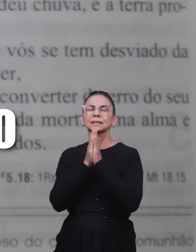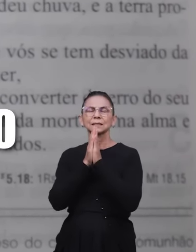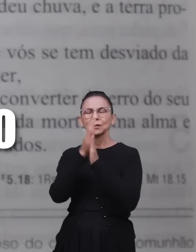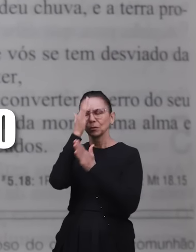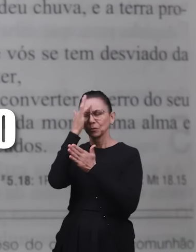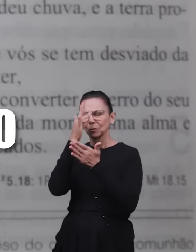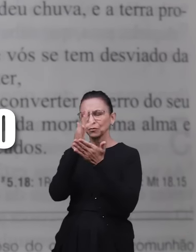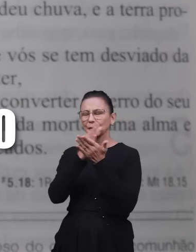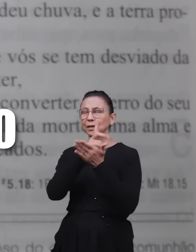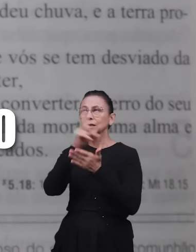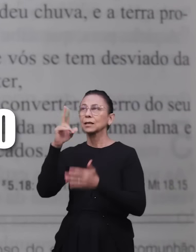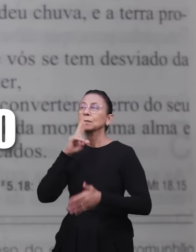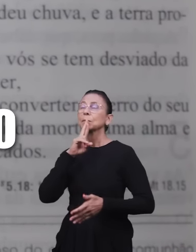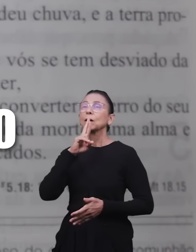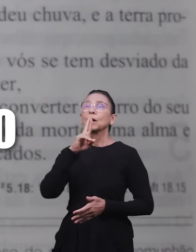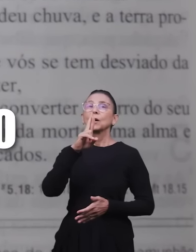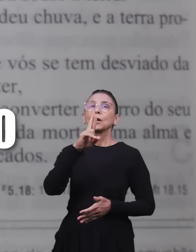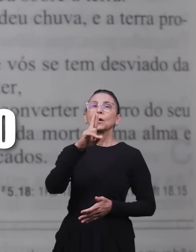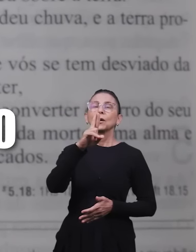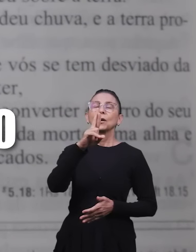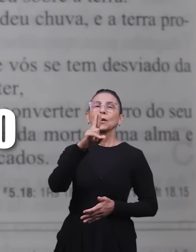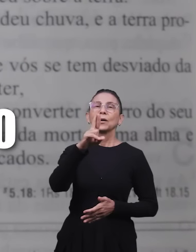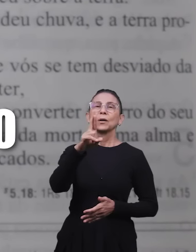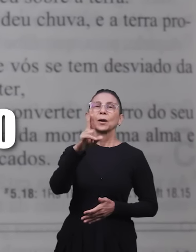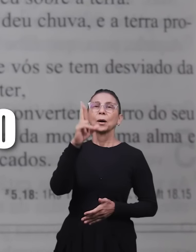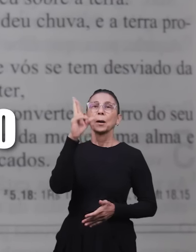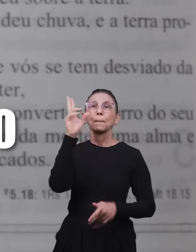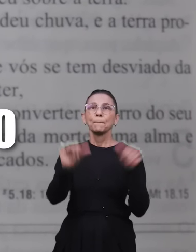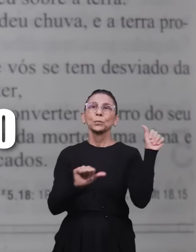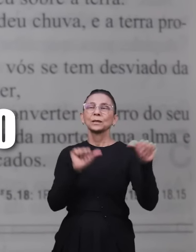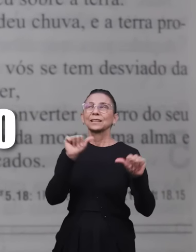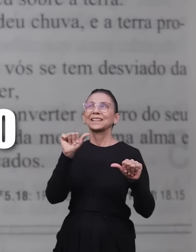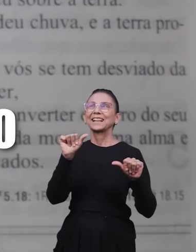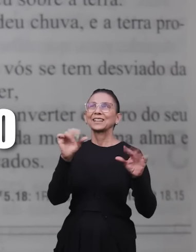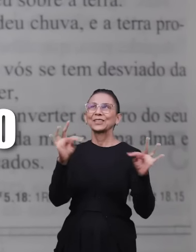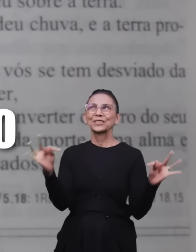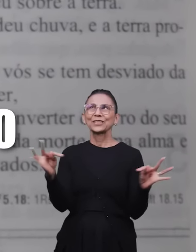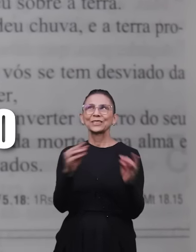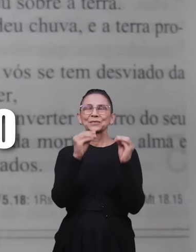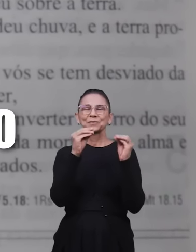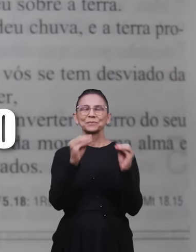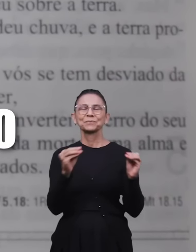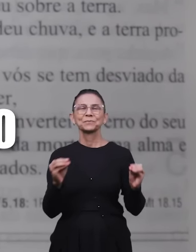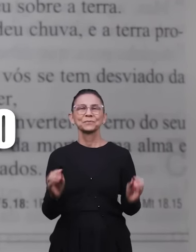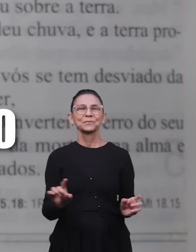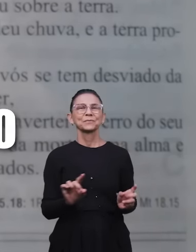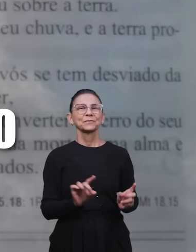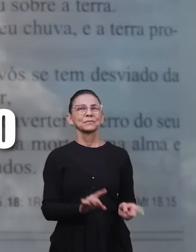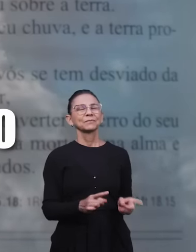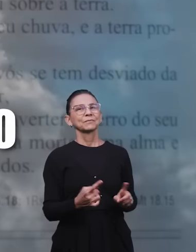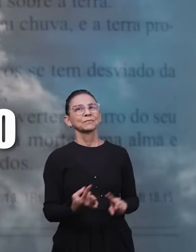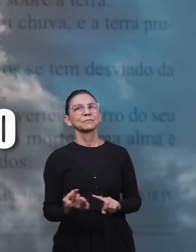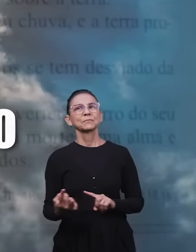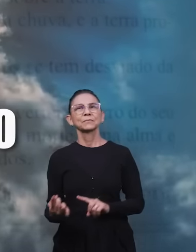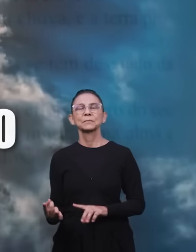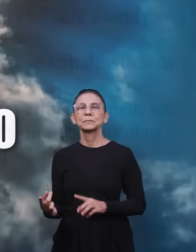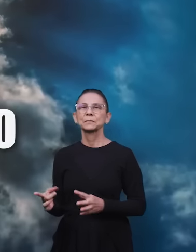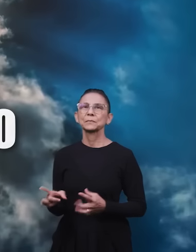em oração, tudo pode acontecer.